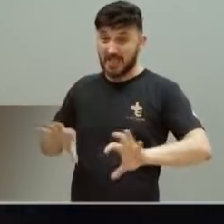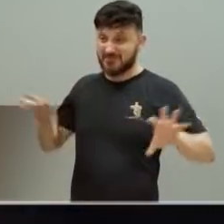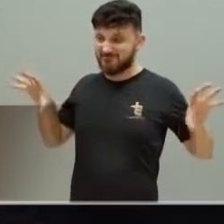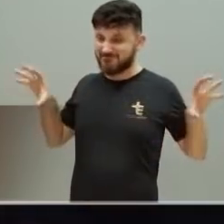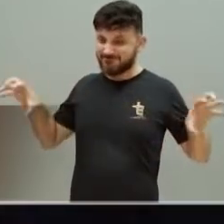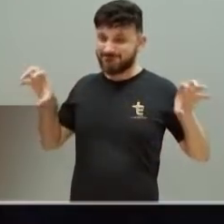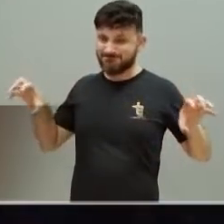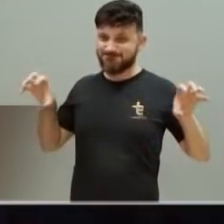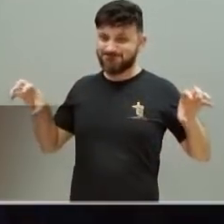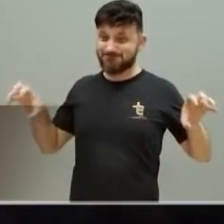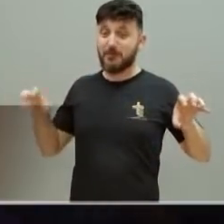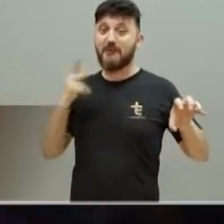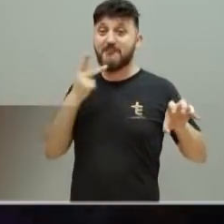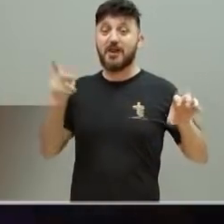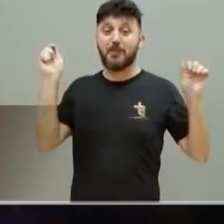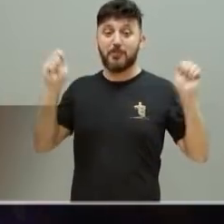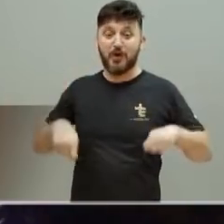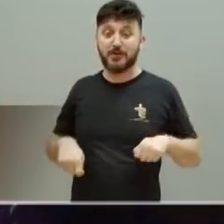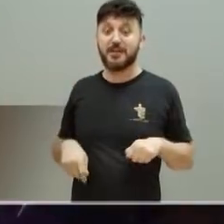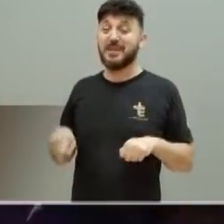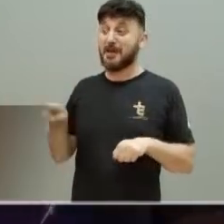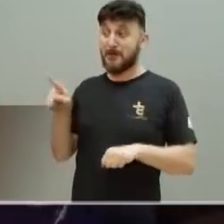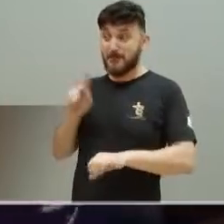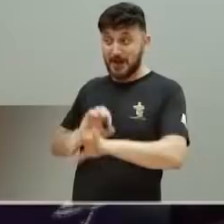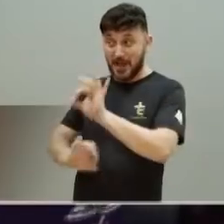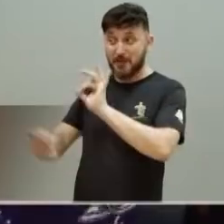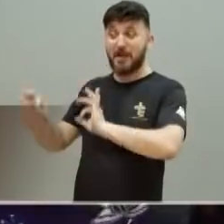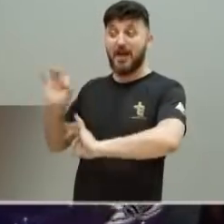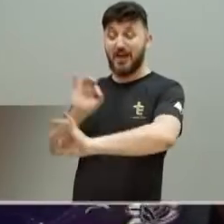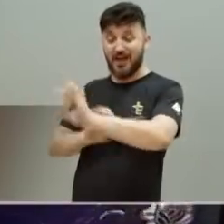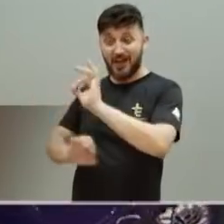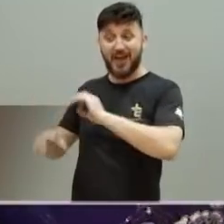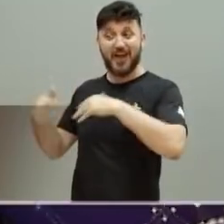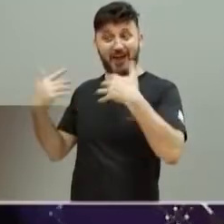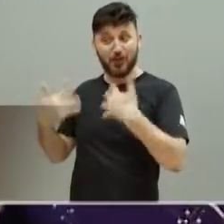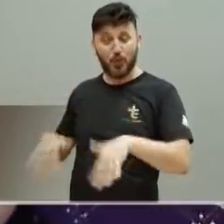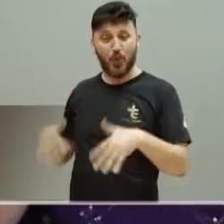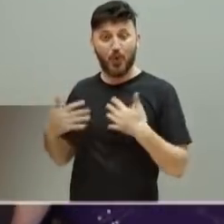misericórdia e diga para ela: se prepara.